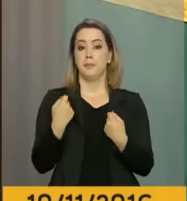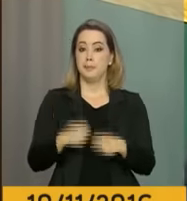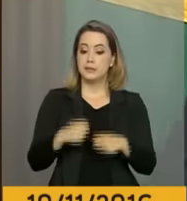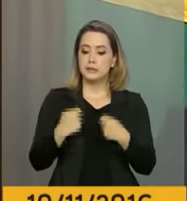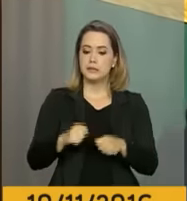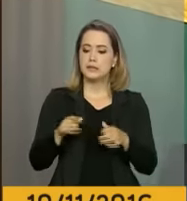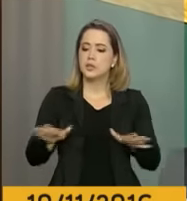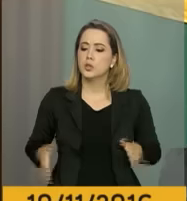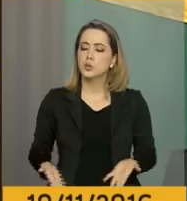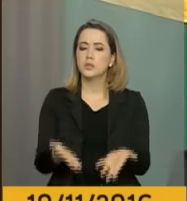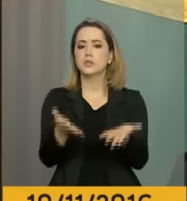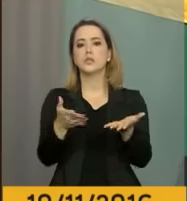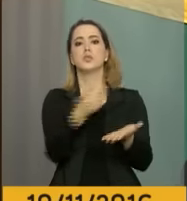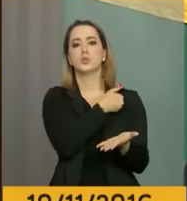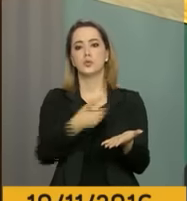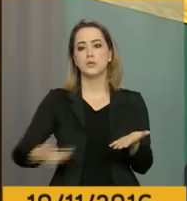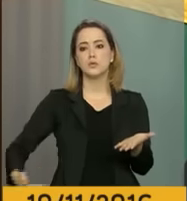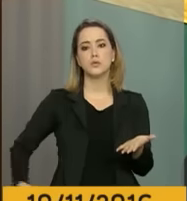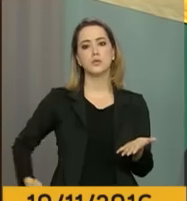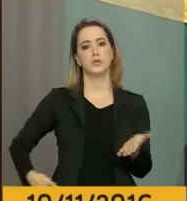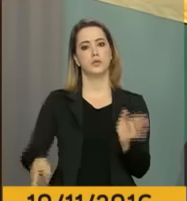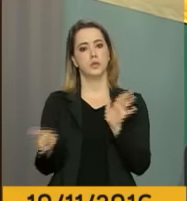o incentivo